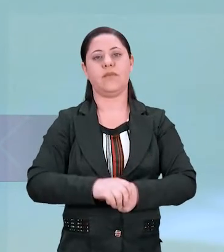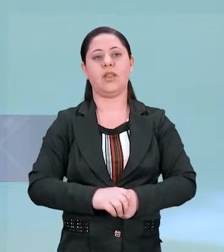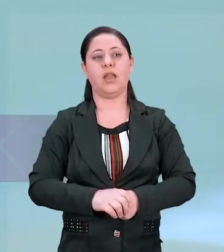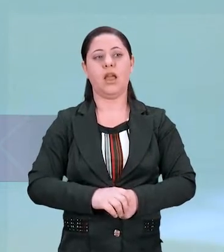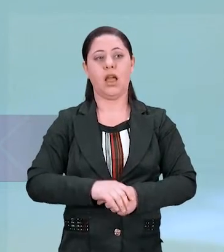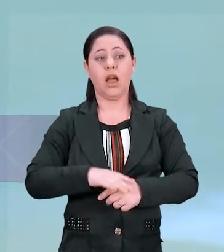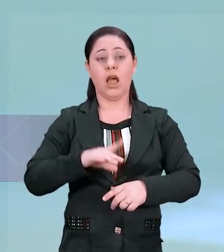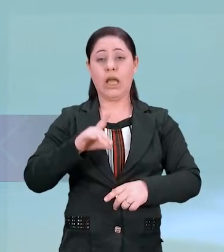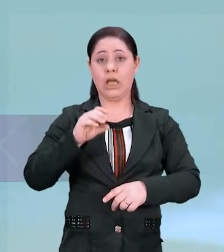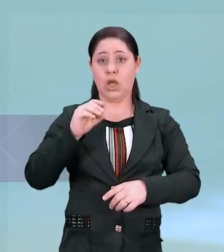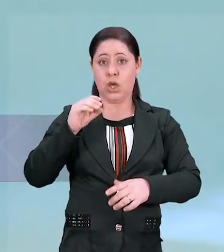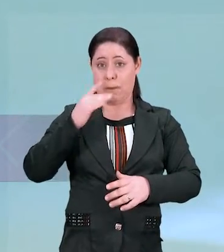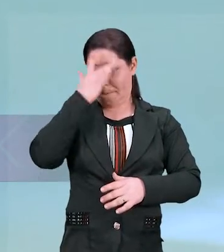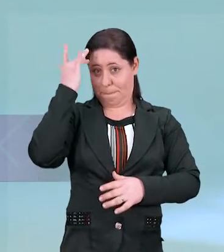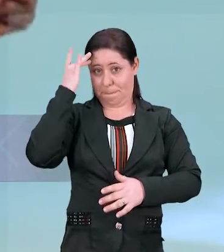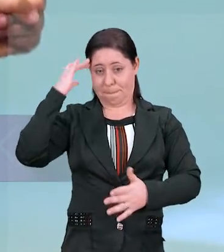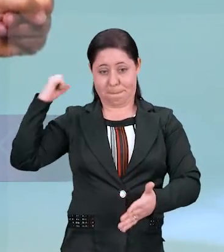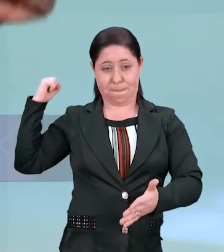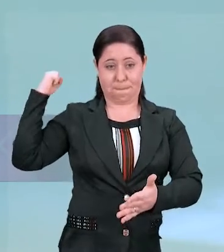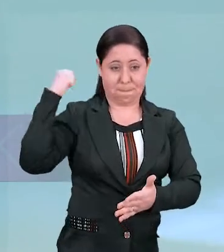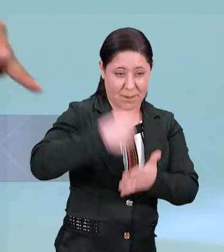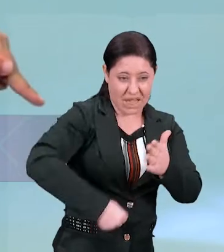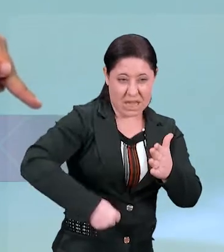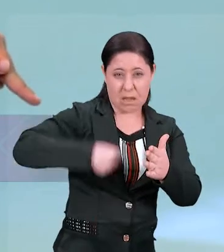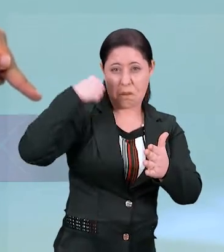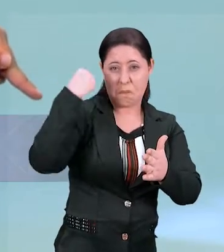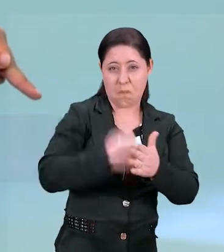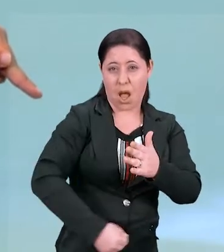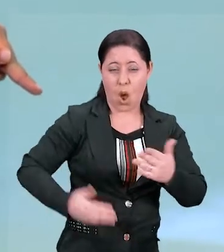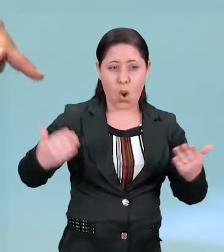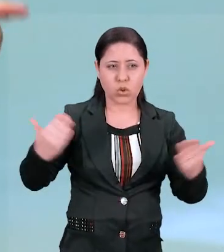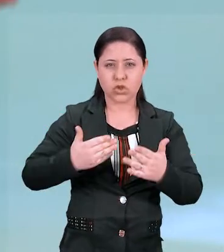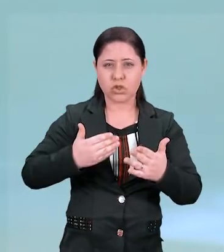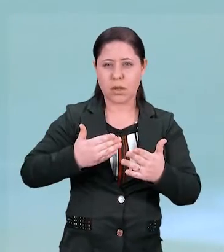o agressor de hoje, ele assistiu o pai agredir a